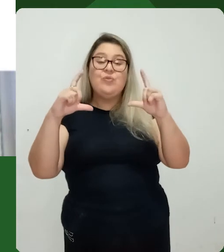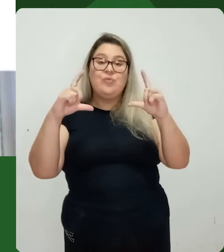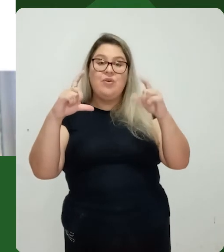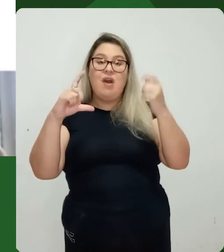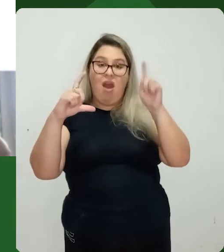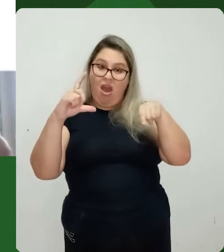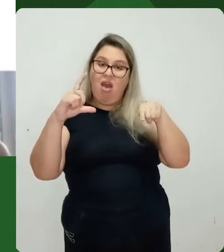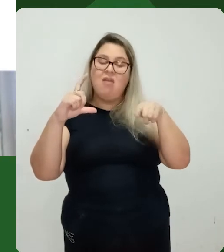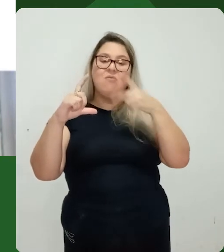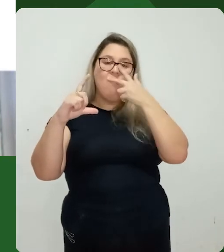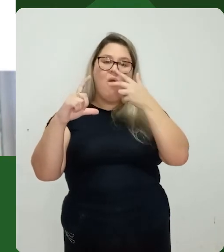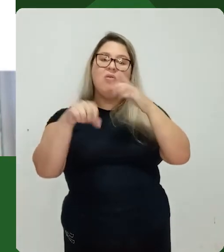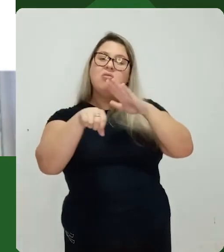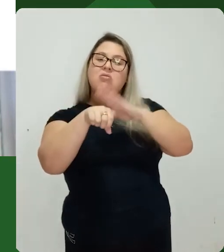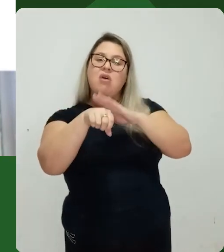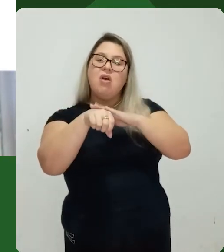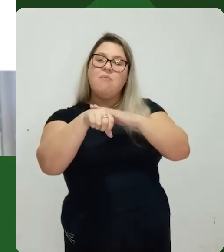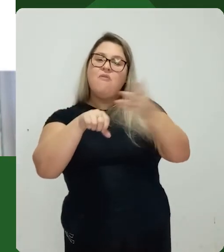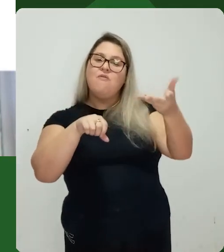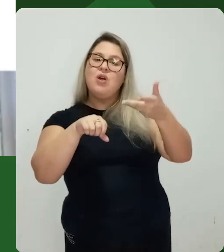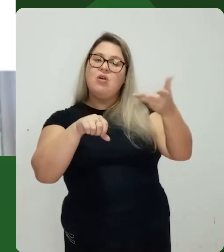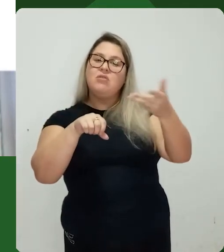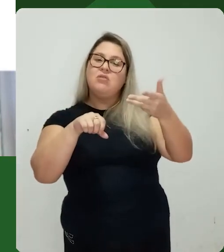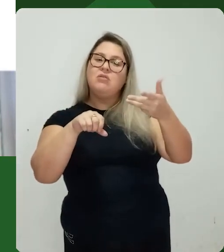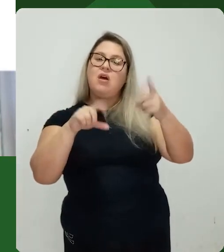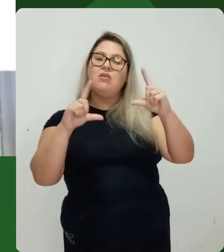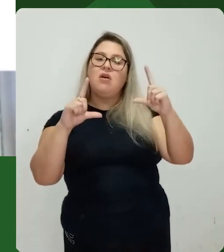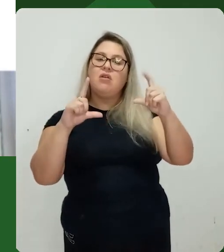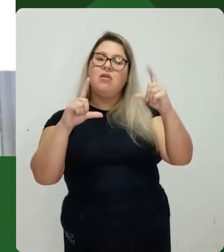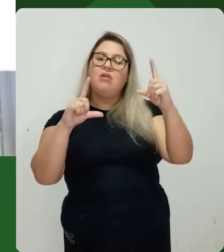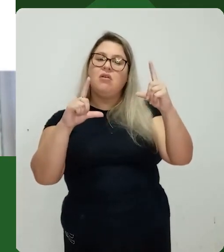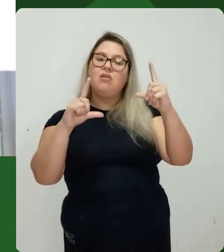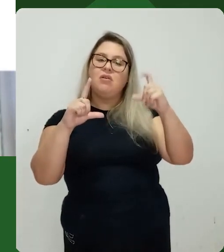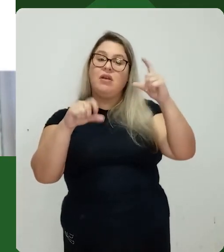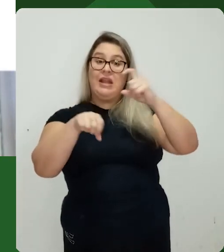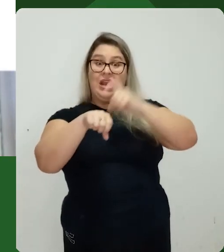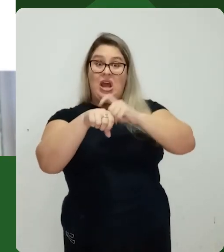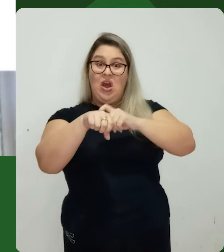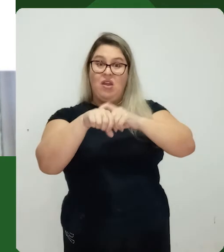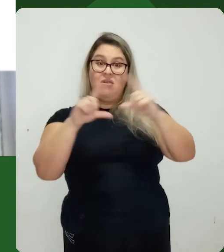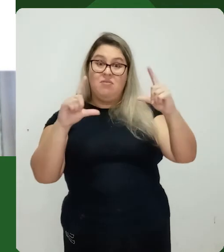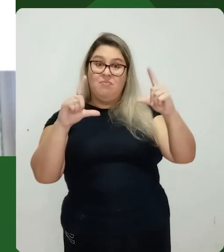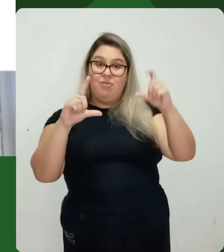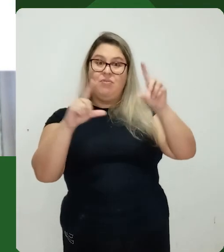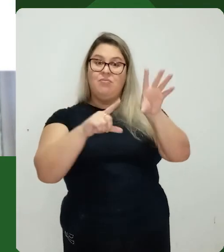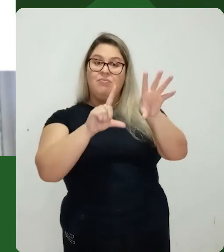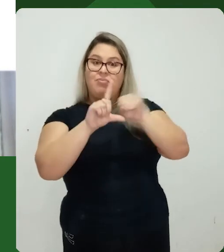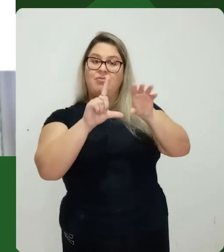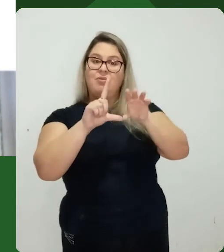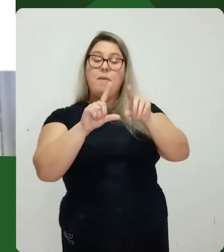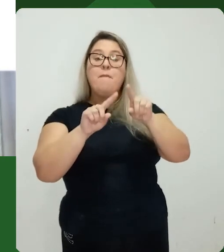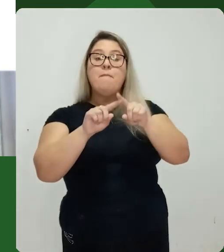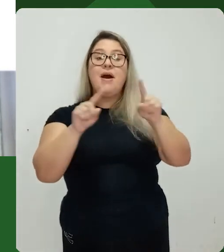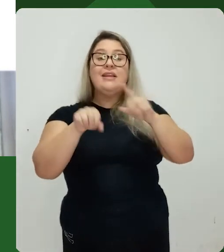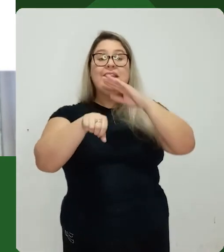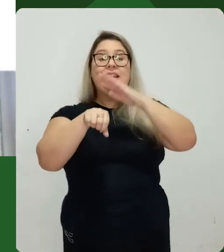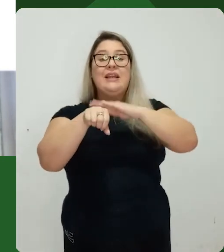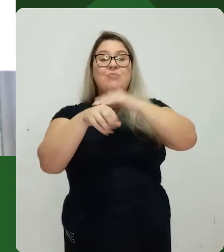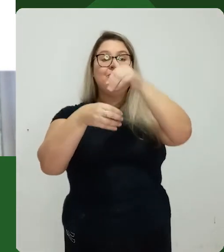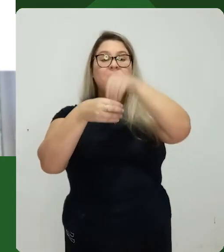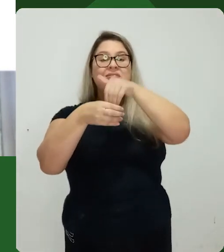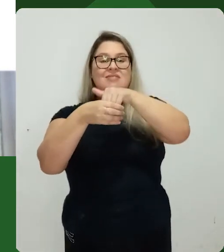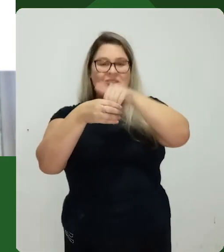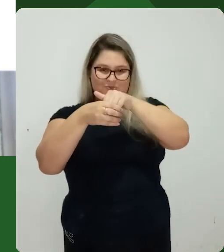é um paralelo que a gente pode fazer. Então, quando eu vou fazer minha fotografia, seria o equivalente ao tempo aqui que está,